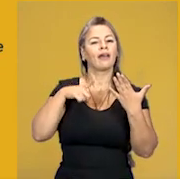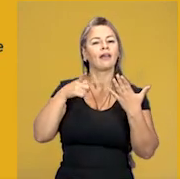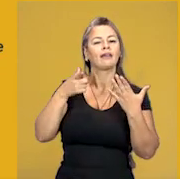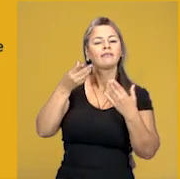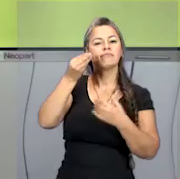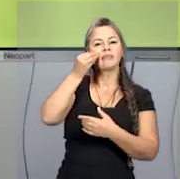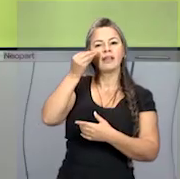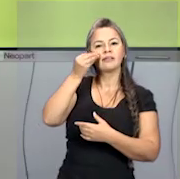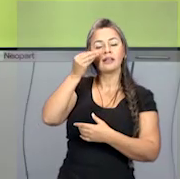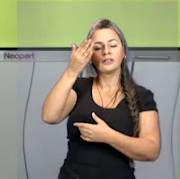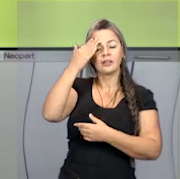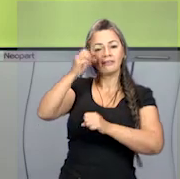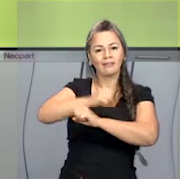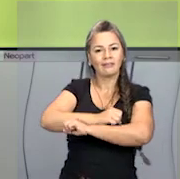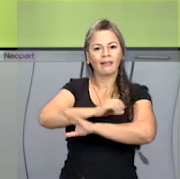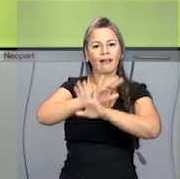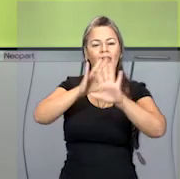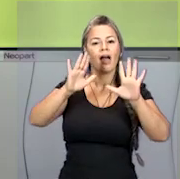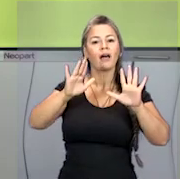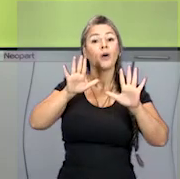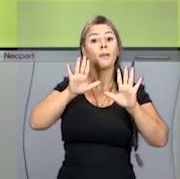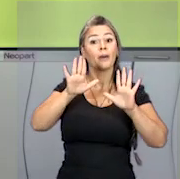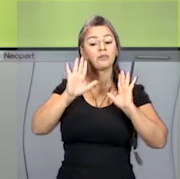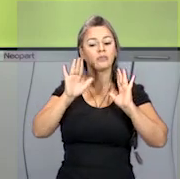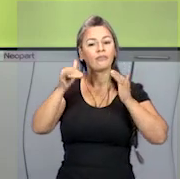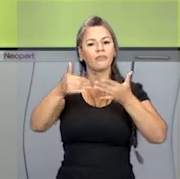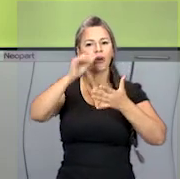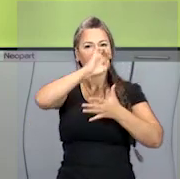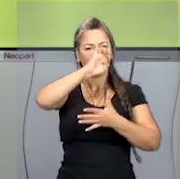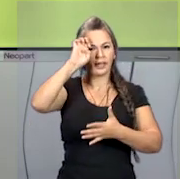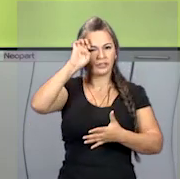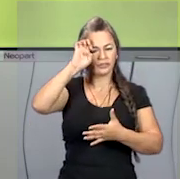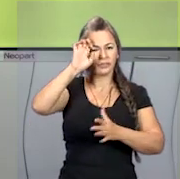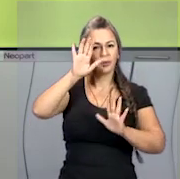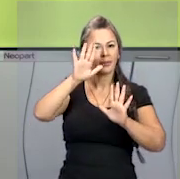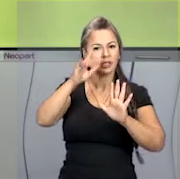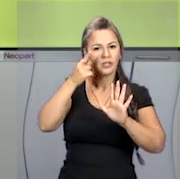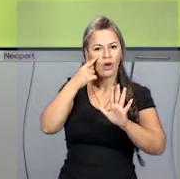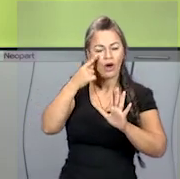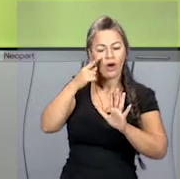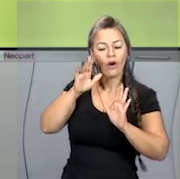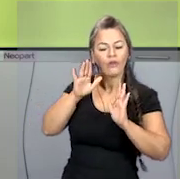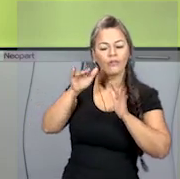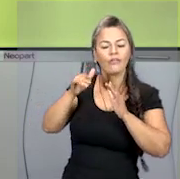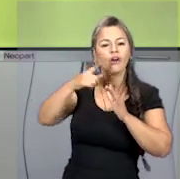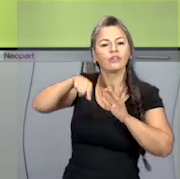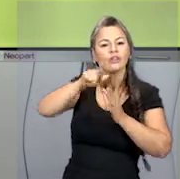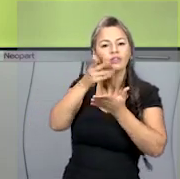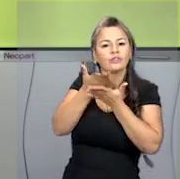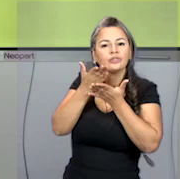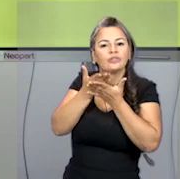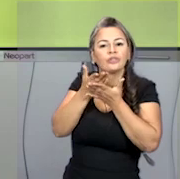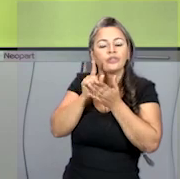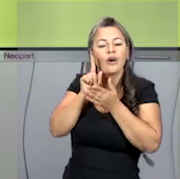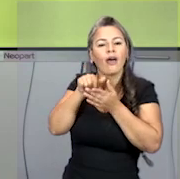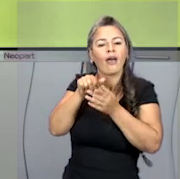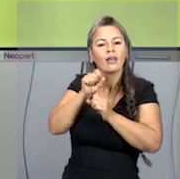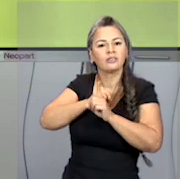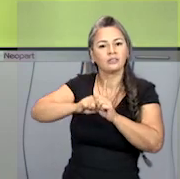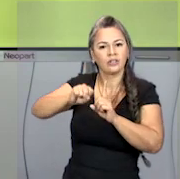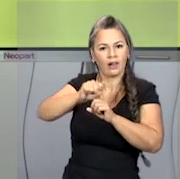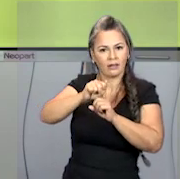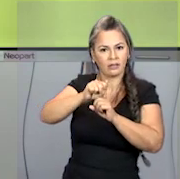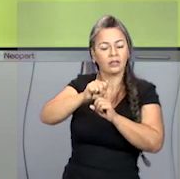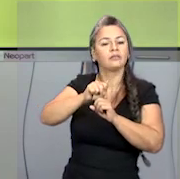éticos. Lembrando que o nosso foco foi mais no olhar sociológico para a criminalidade. Mas se a gente